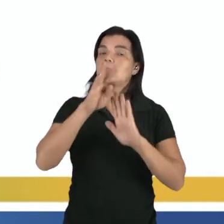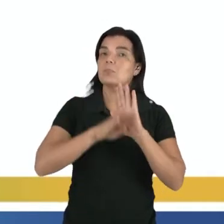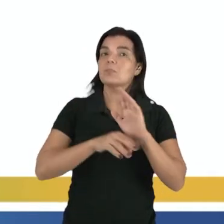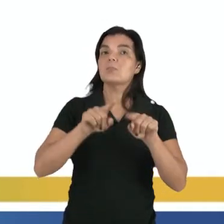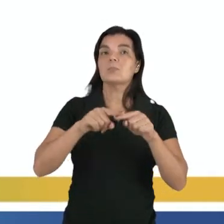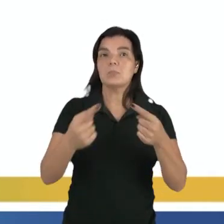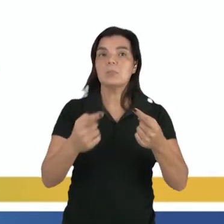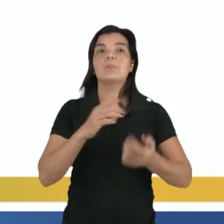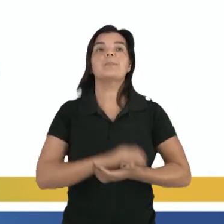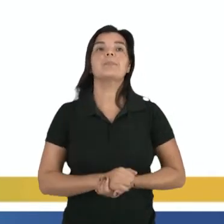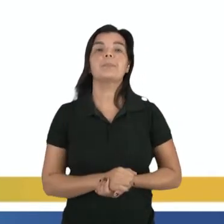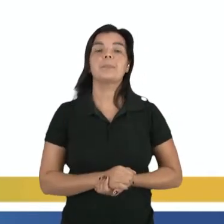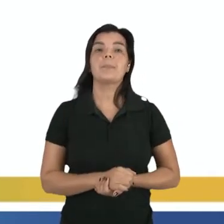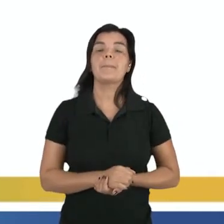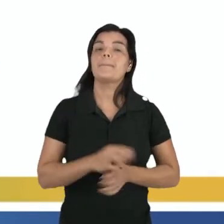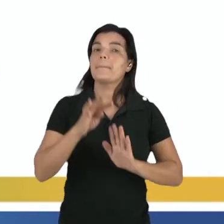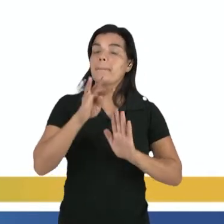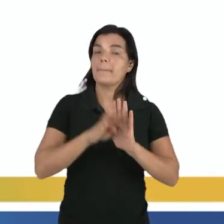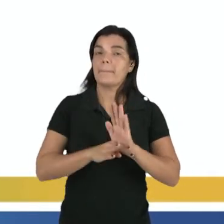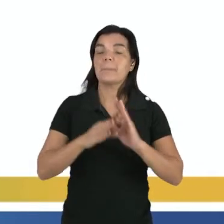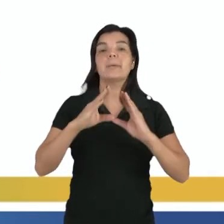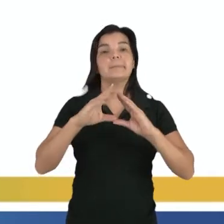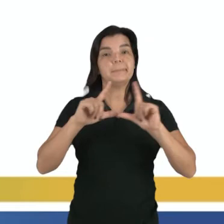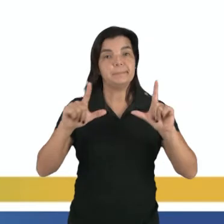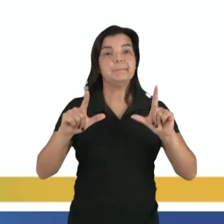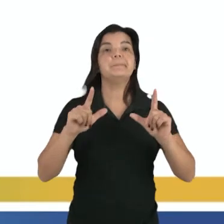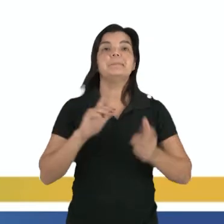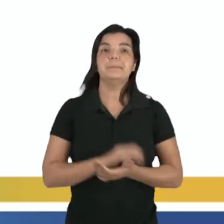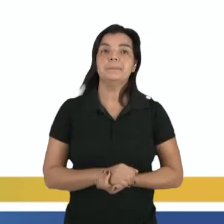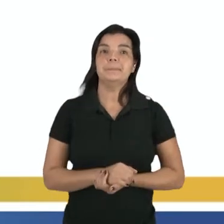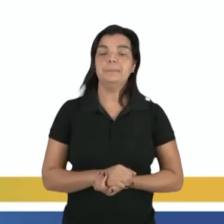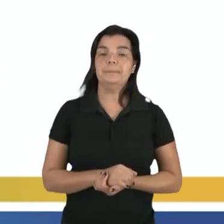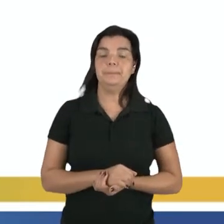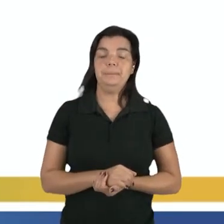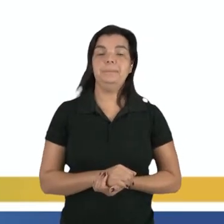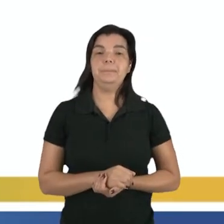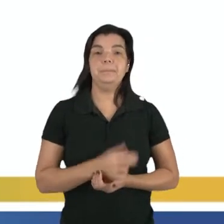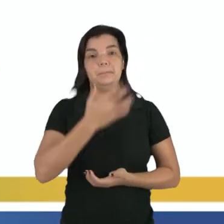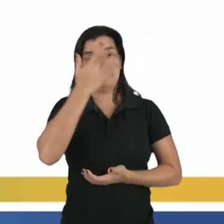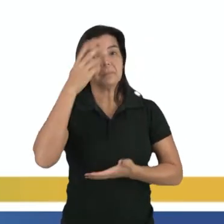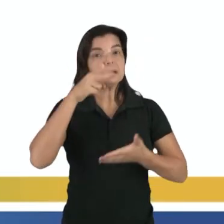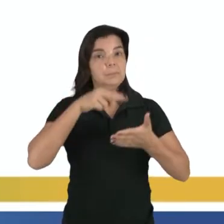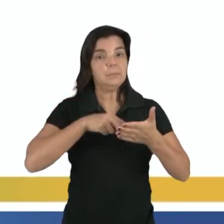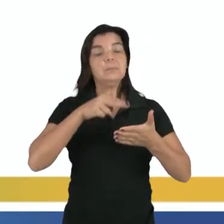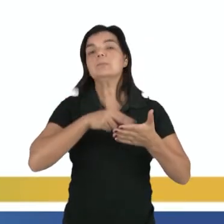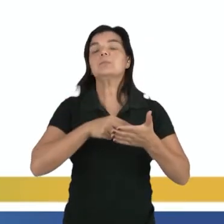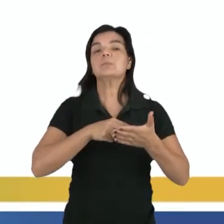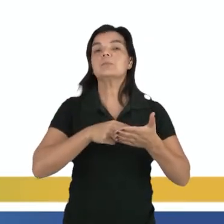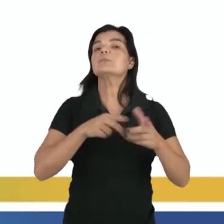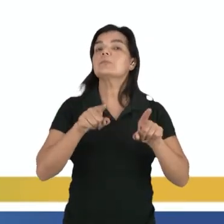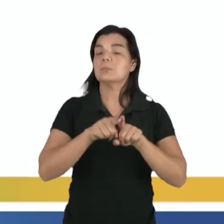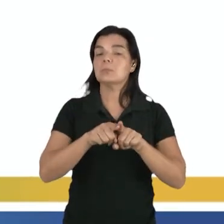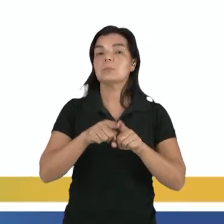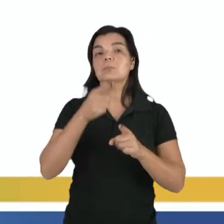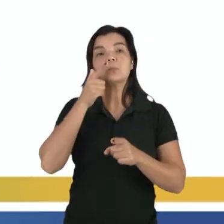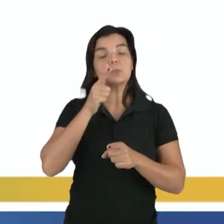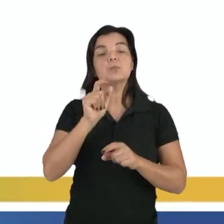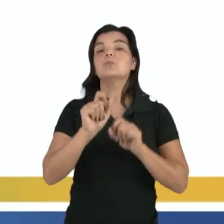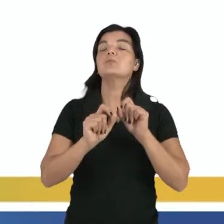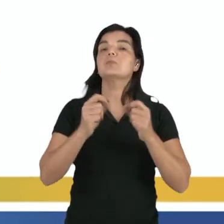seu texto. E aí o texto vai ficar inteligível, ou seja, o seu leitor não vai conseguir